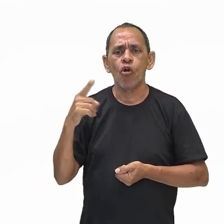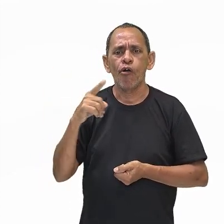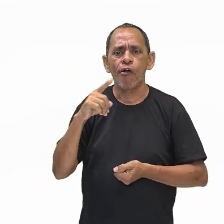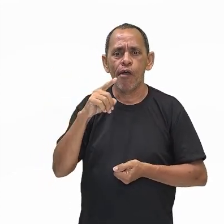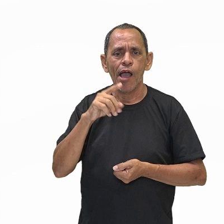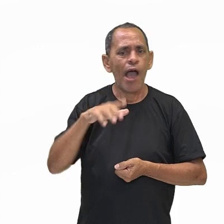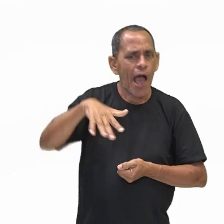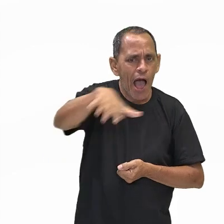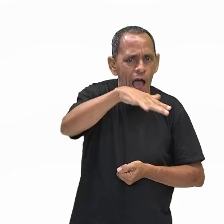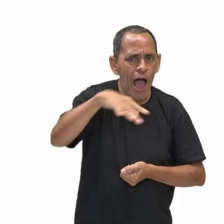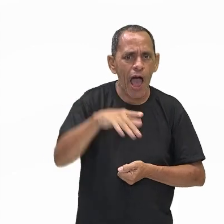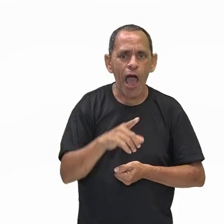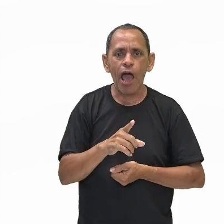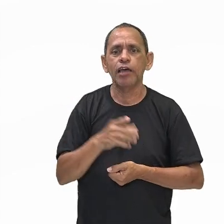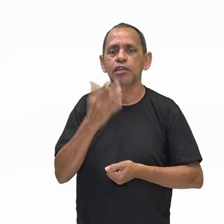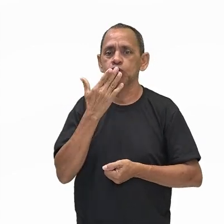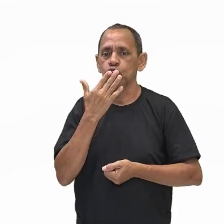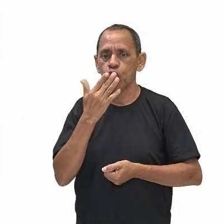chamado